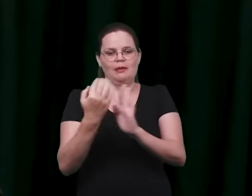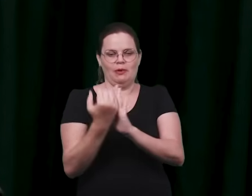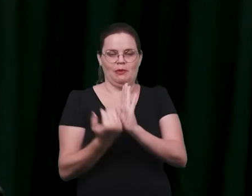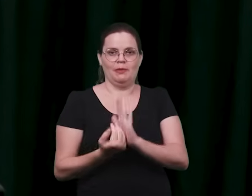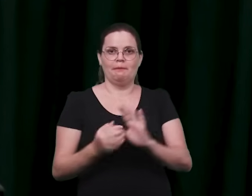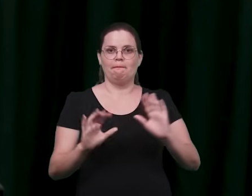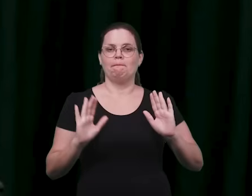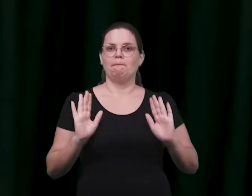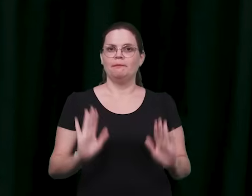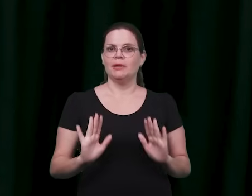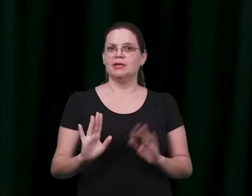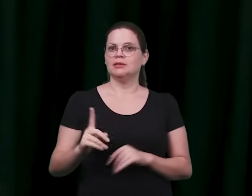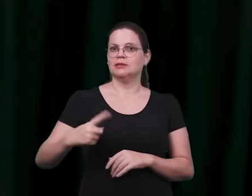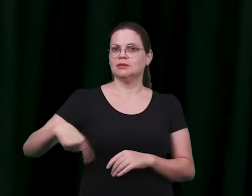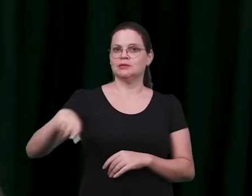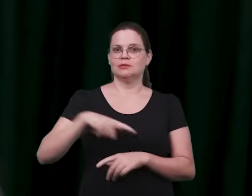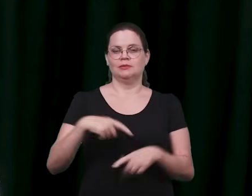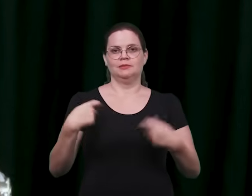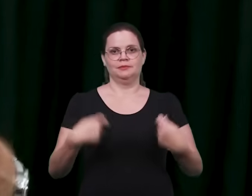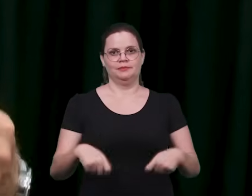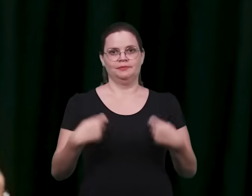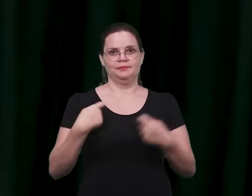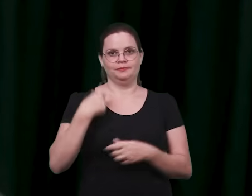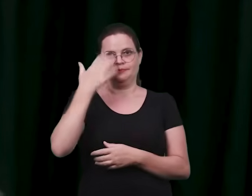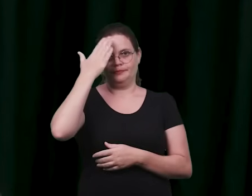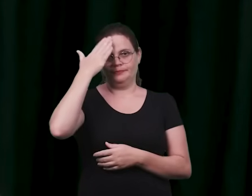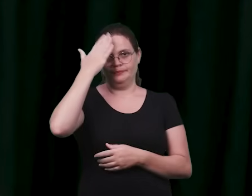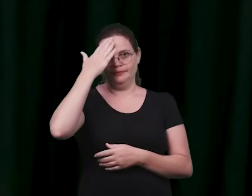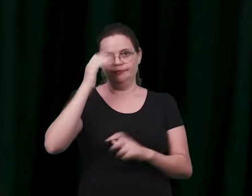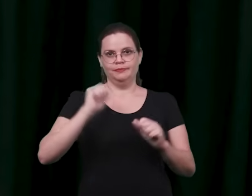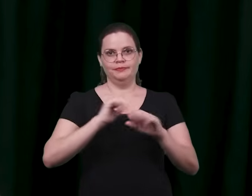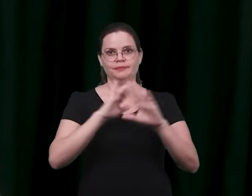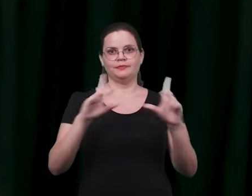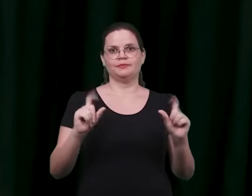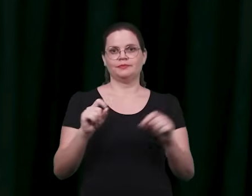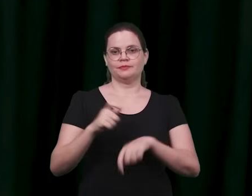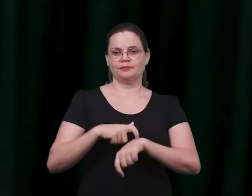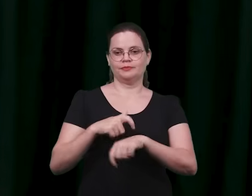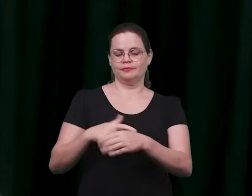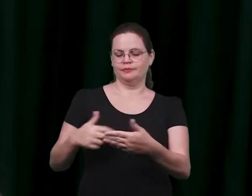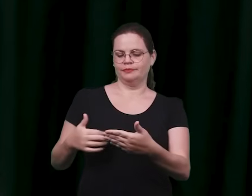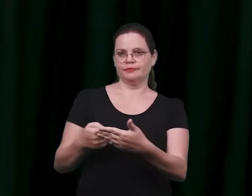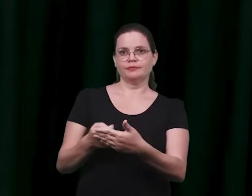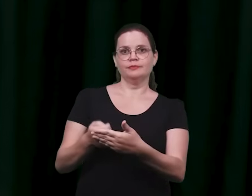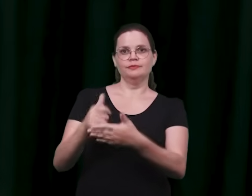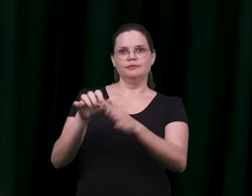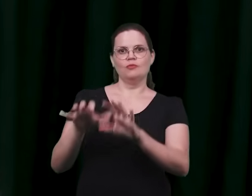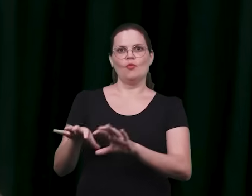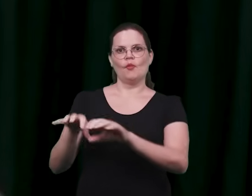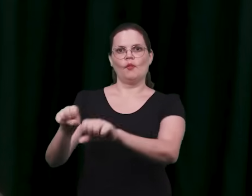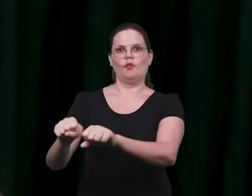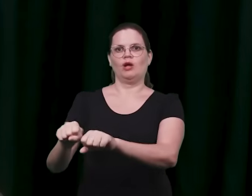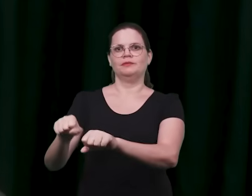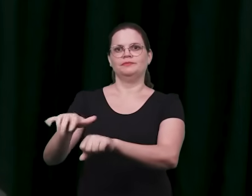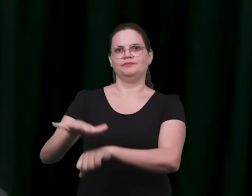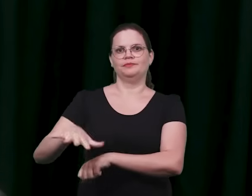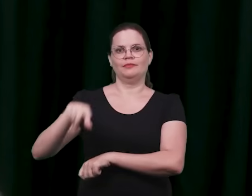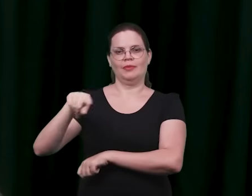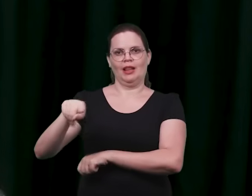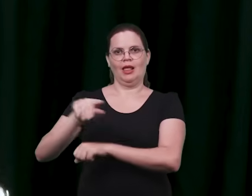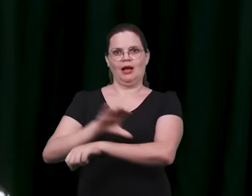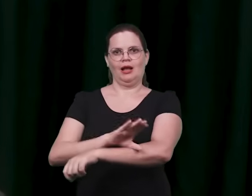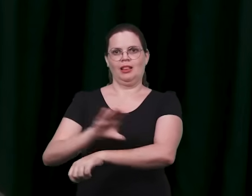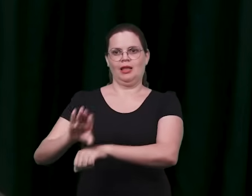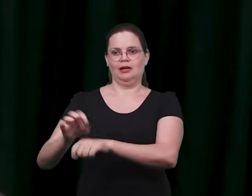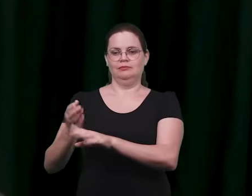nós precisamos entender que eles estavam diante agora da posse da terra e havia toda uma geração que não